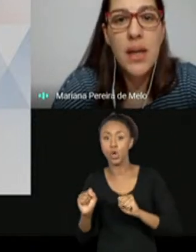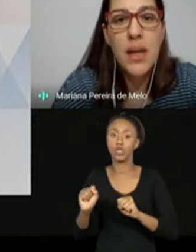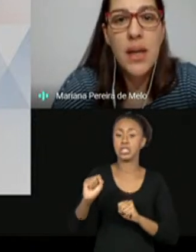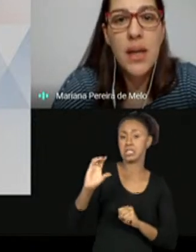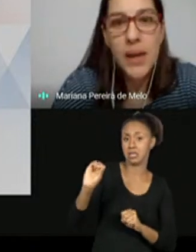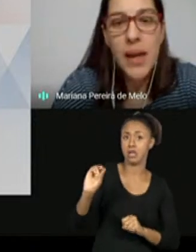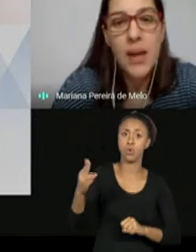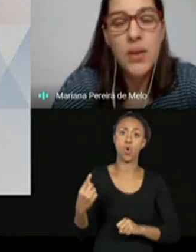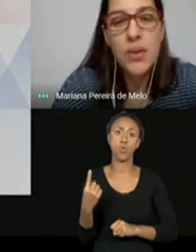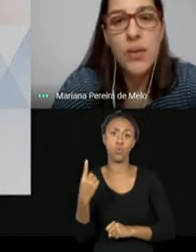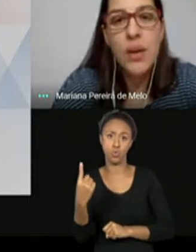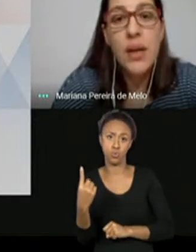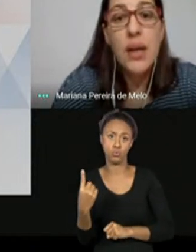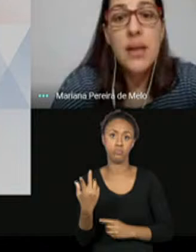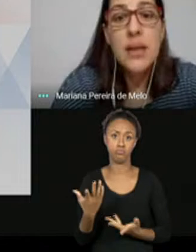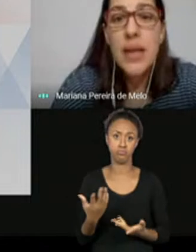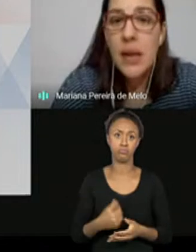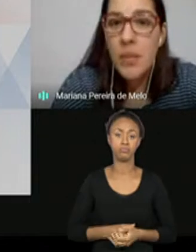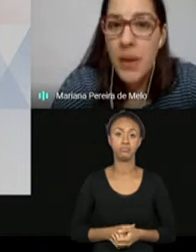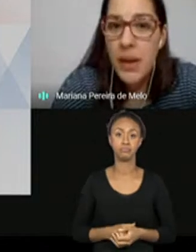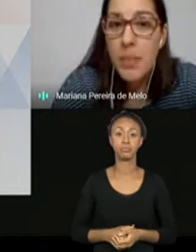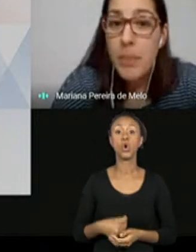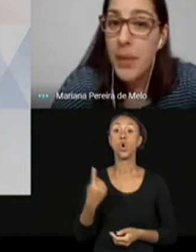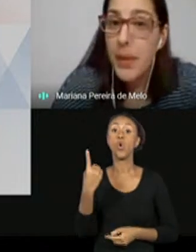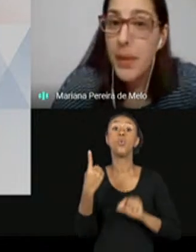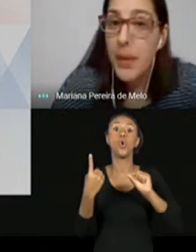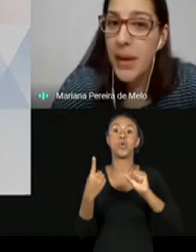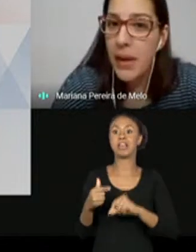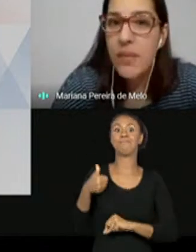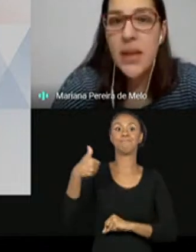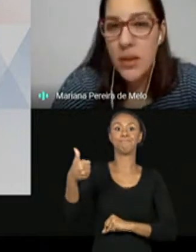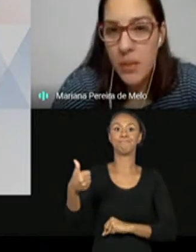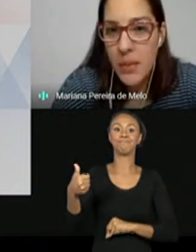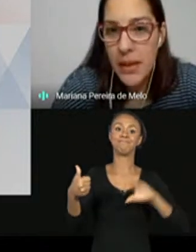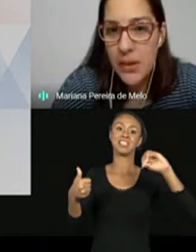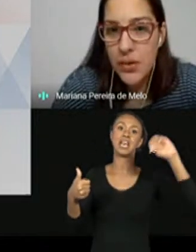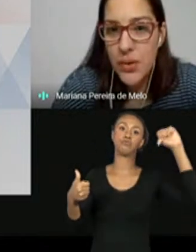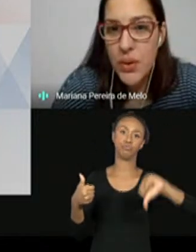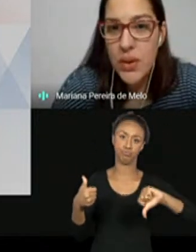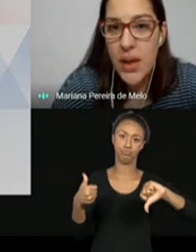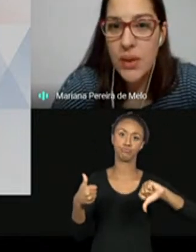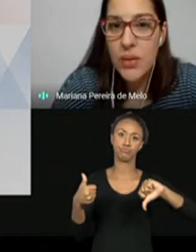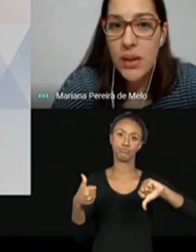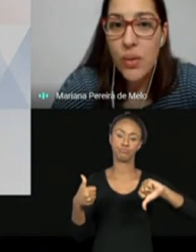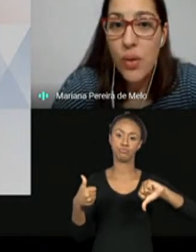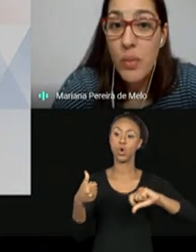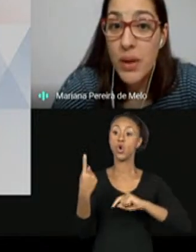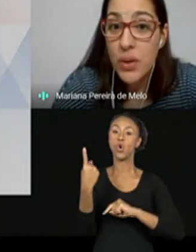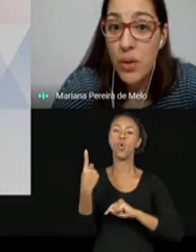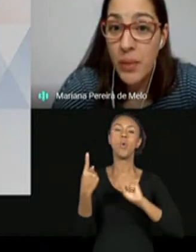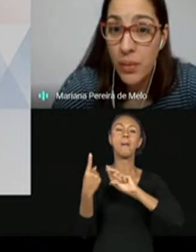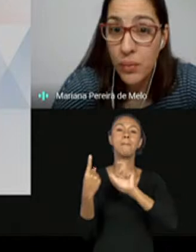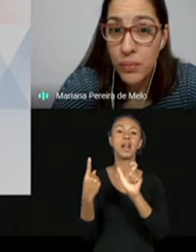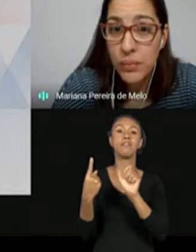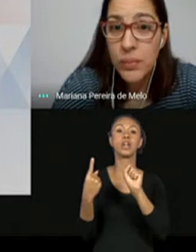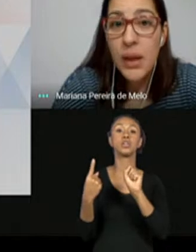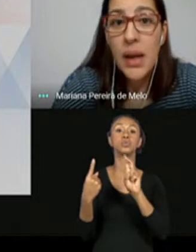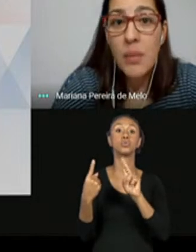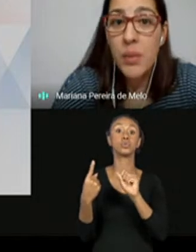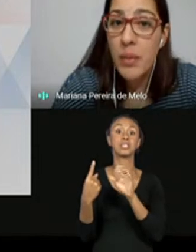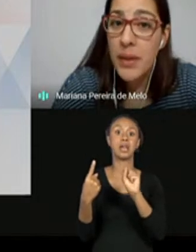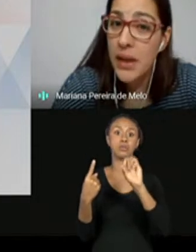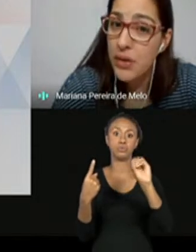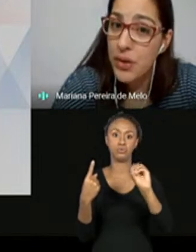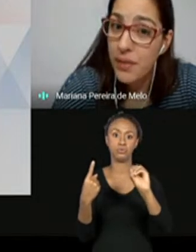0 no caso de fracasso. Sempre P vai ser a nossa probabilidade de sucesso. Então, como a soma é 1,